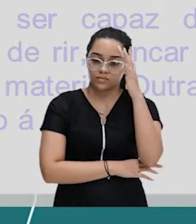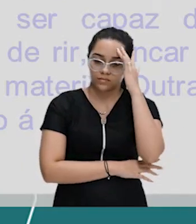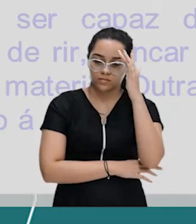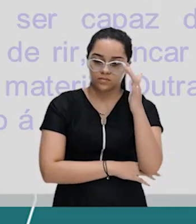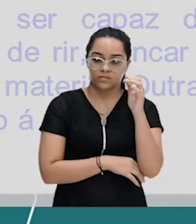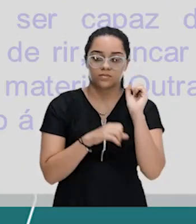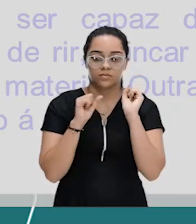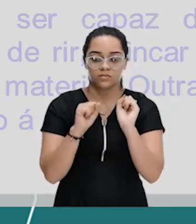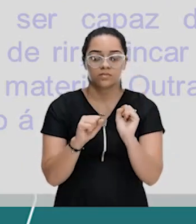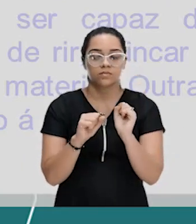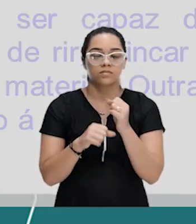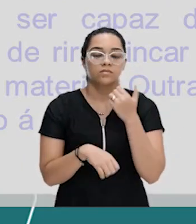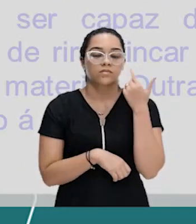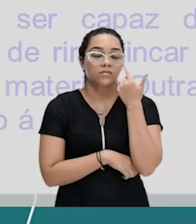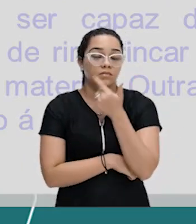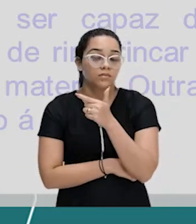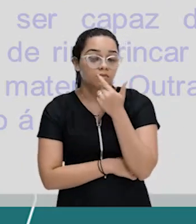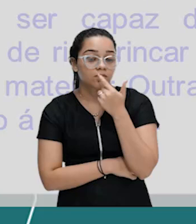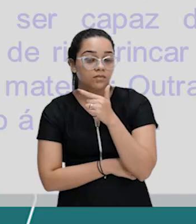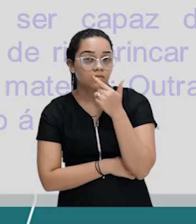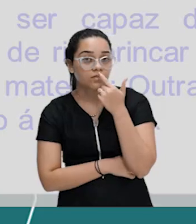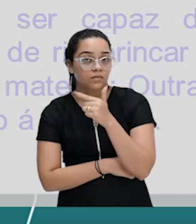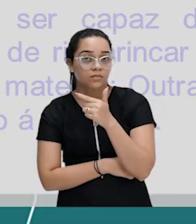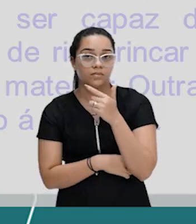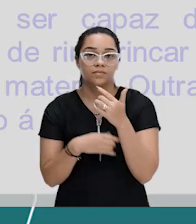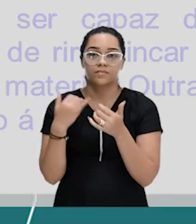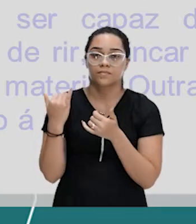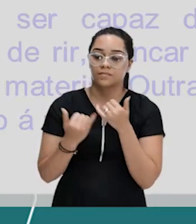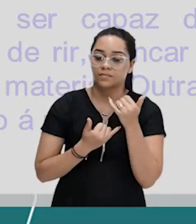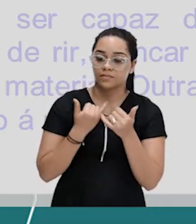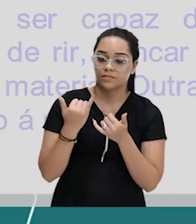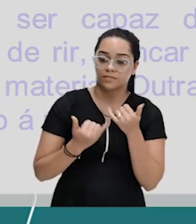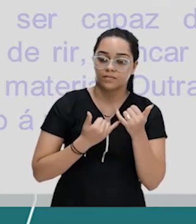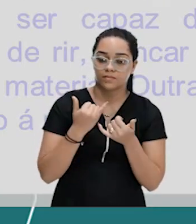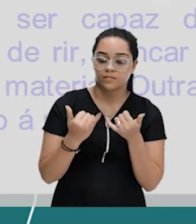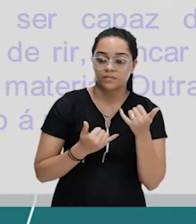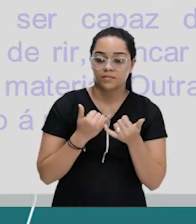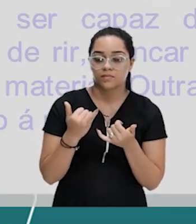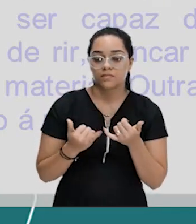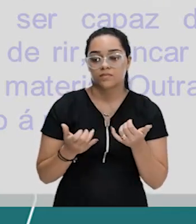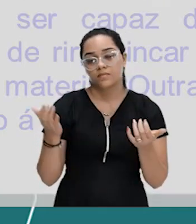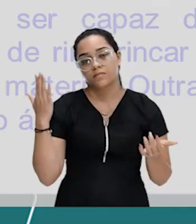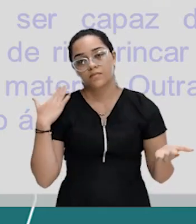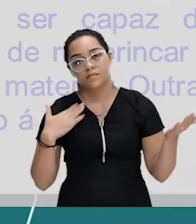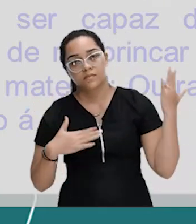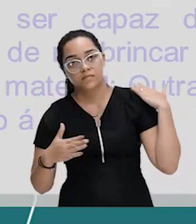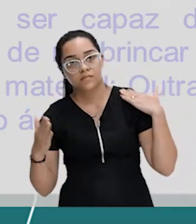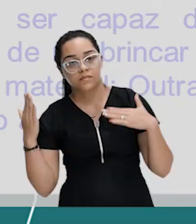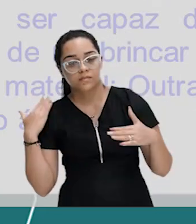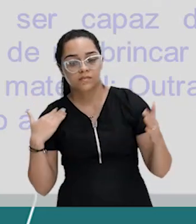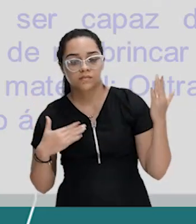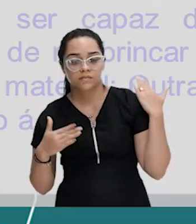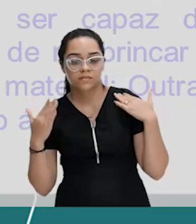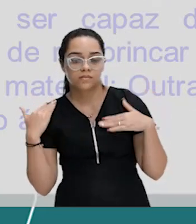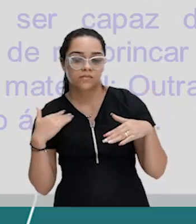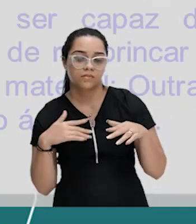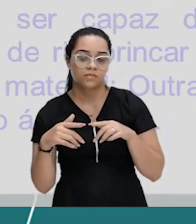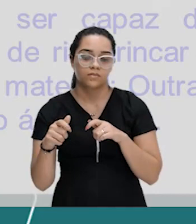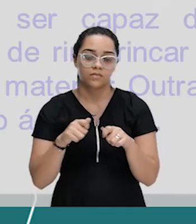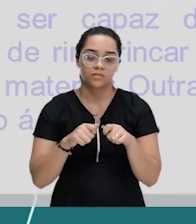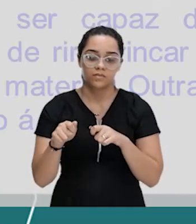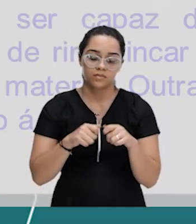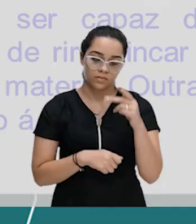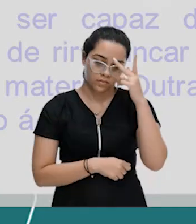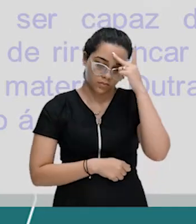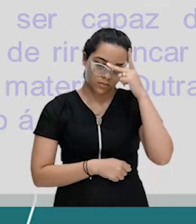concepções sobre o bem, o lúdico, ser capaz de rir, de brincar,